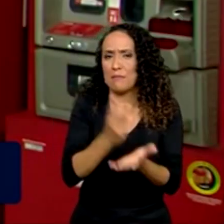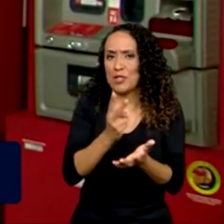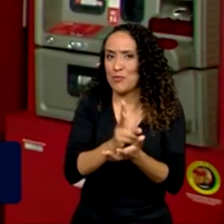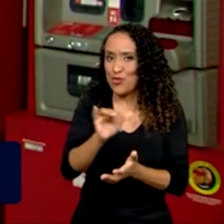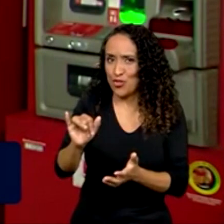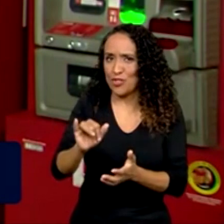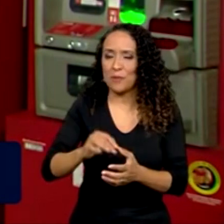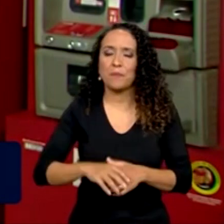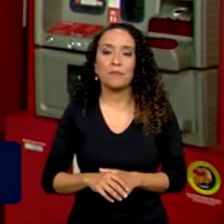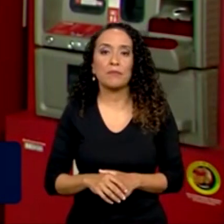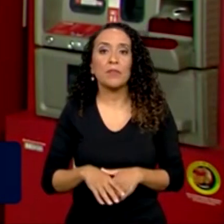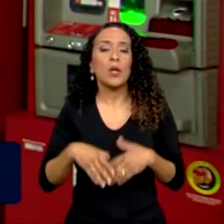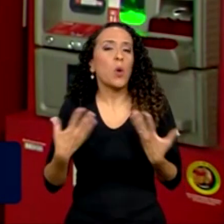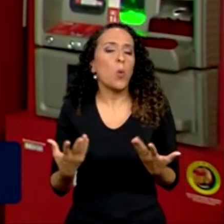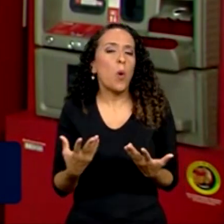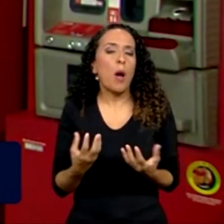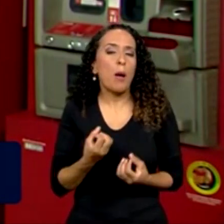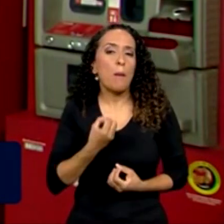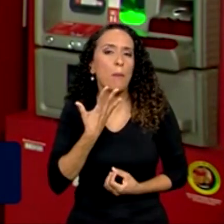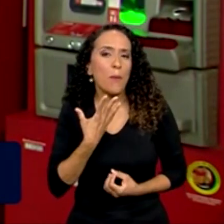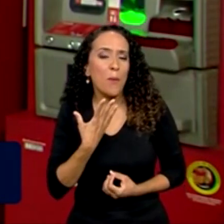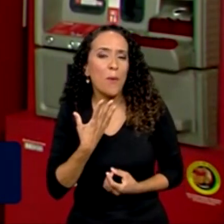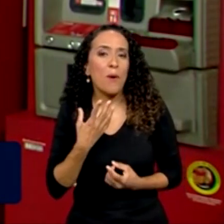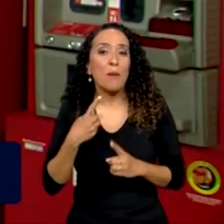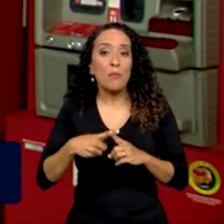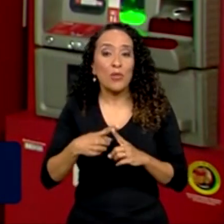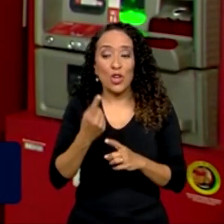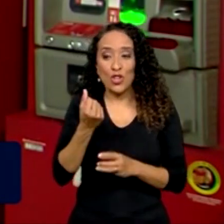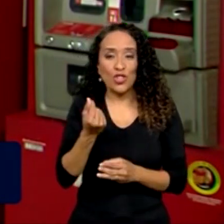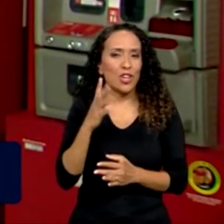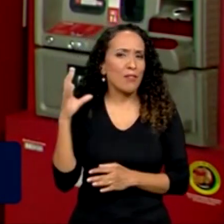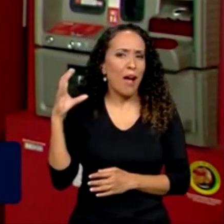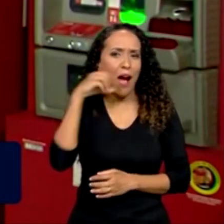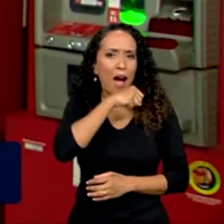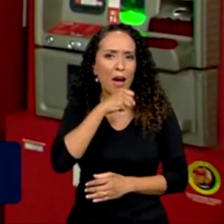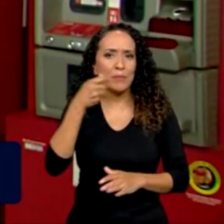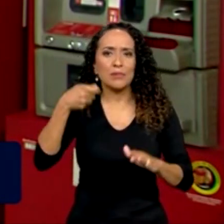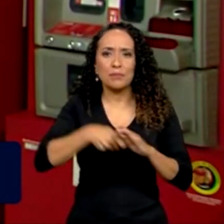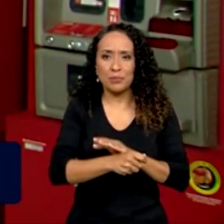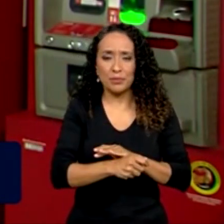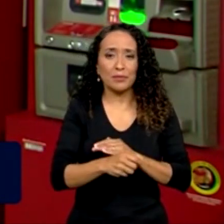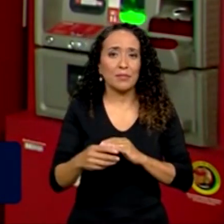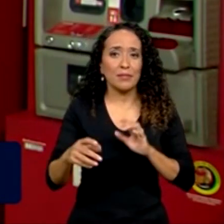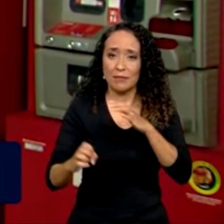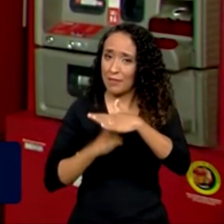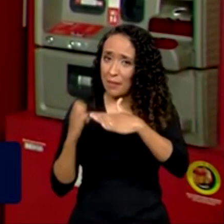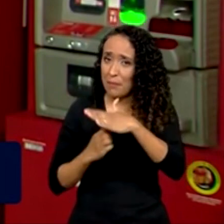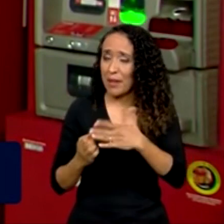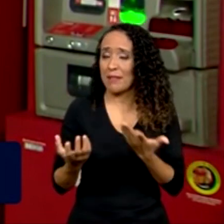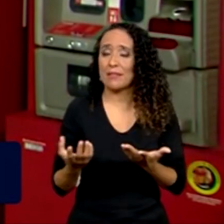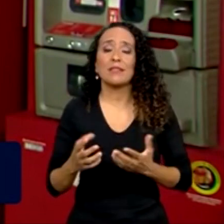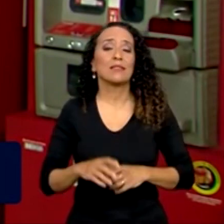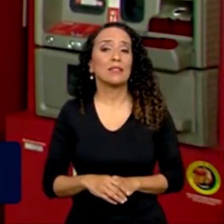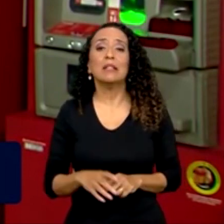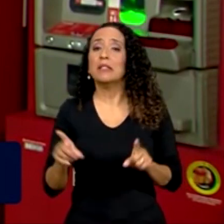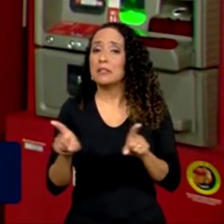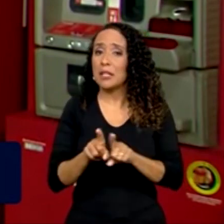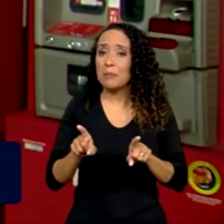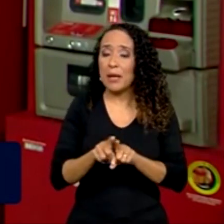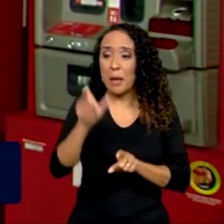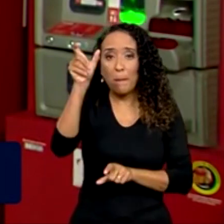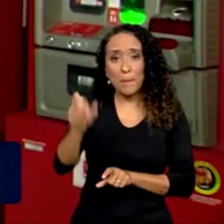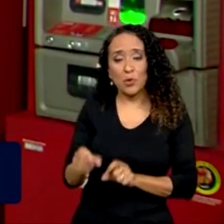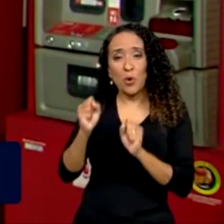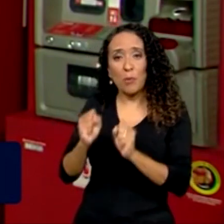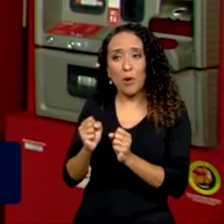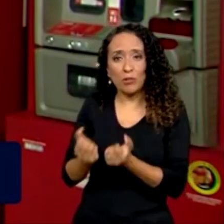dia. Qual que é a grande vantagem disso? O dinheiro vai cair mais rápido na conta da empresa ou de quem estiver fazendo essa cobrança e o consumidor pode